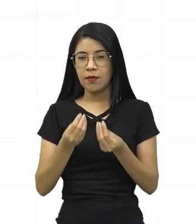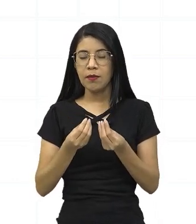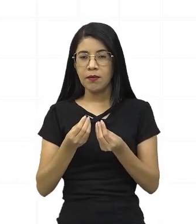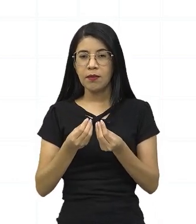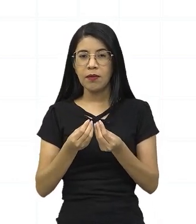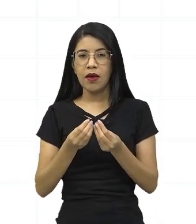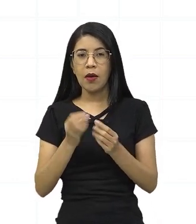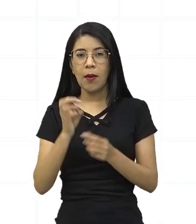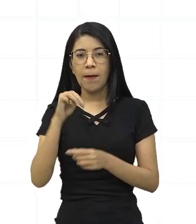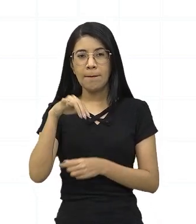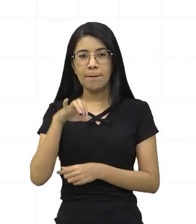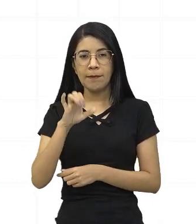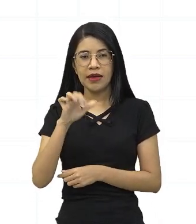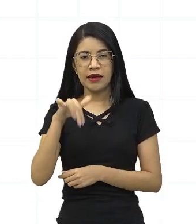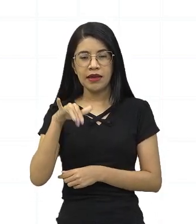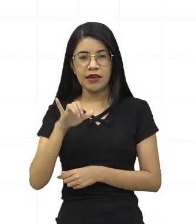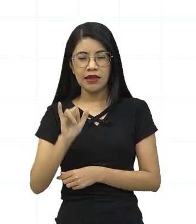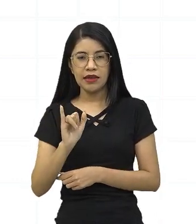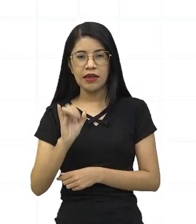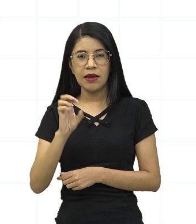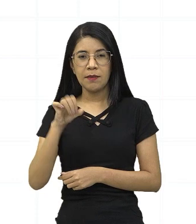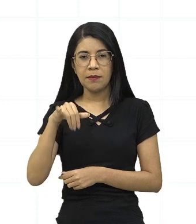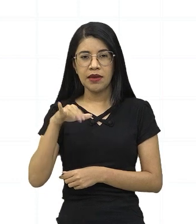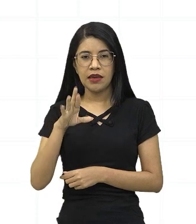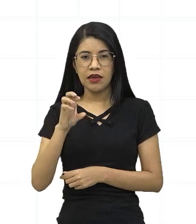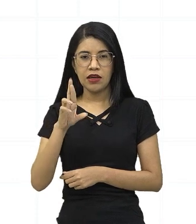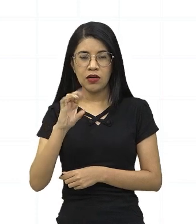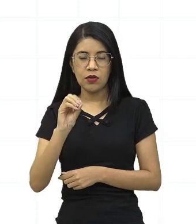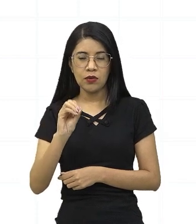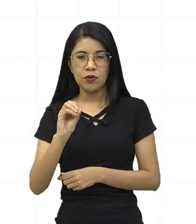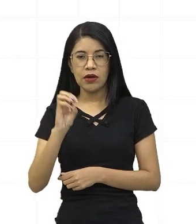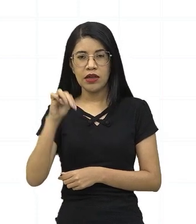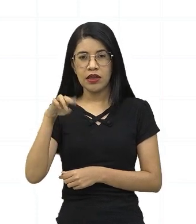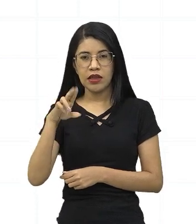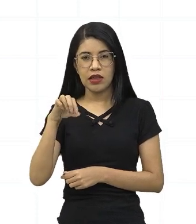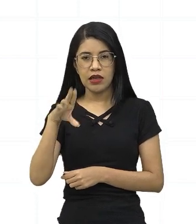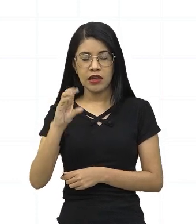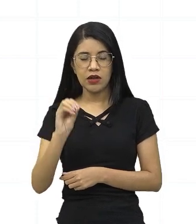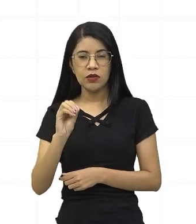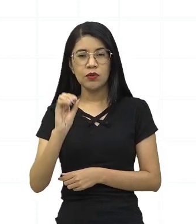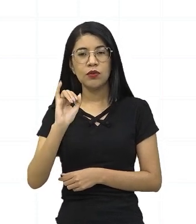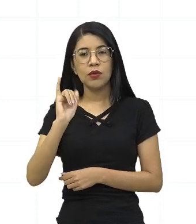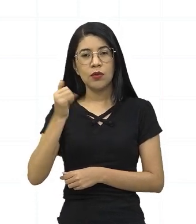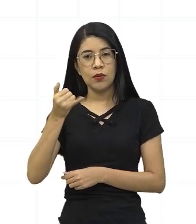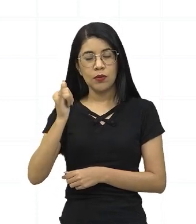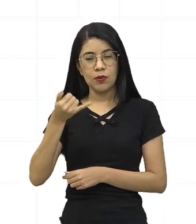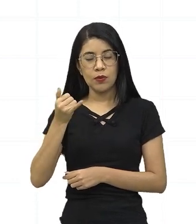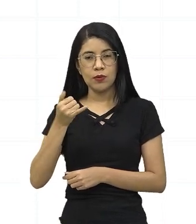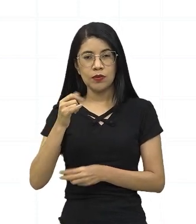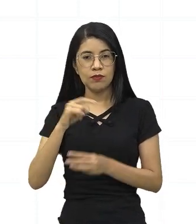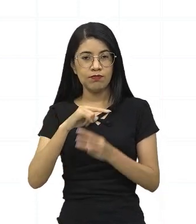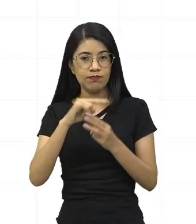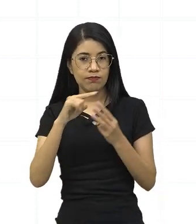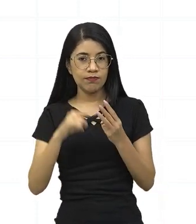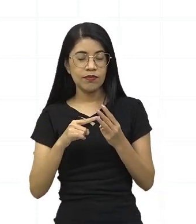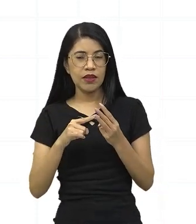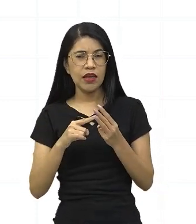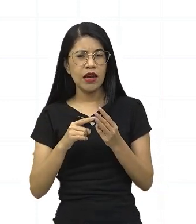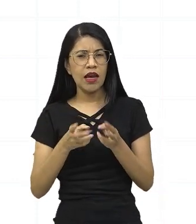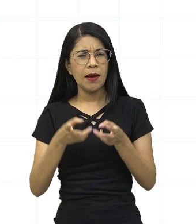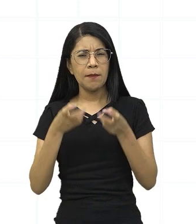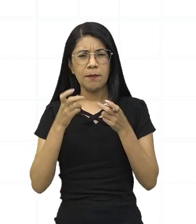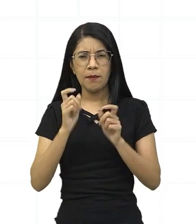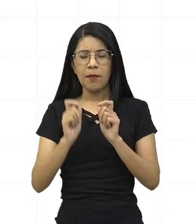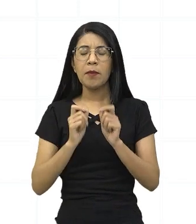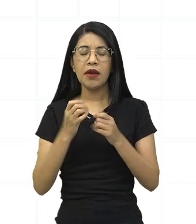pelos prefixos mini, micro e nano, e seguido da palavra conto. Por aí, nós já temos uma primeira